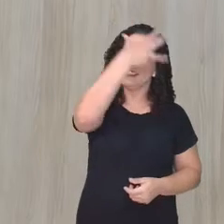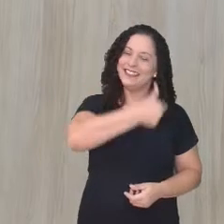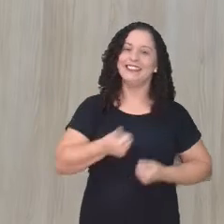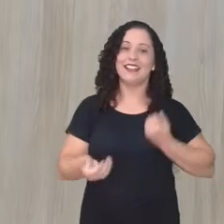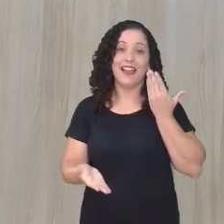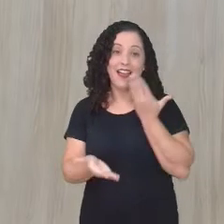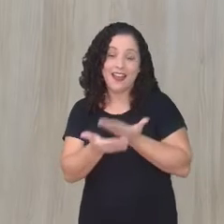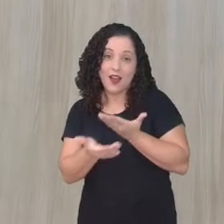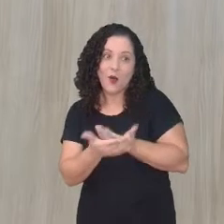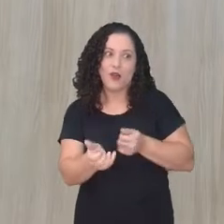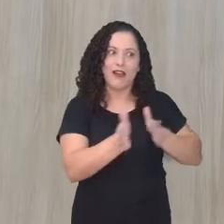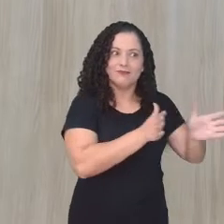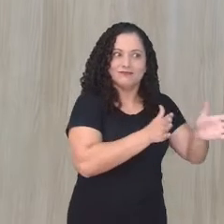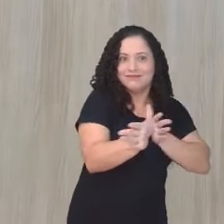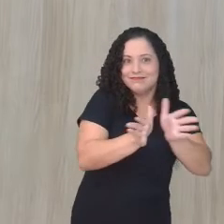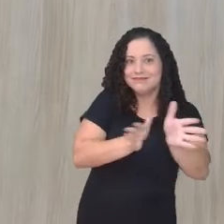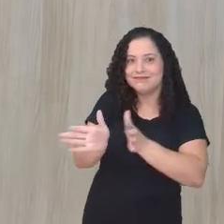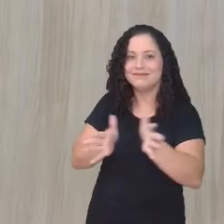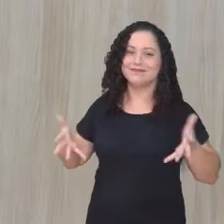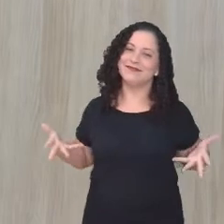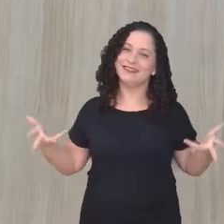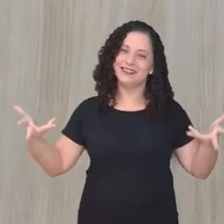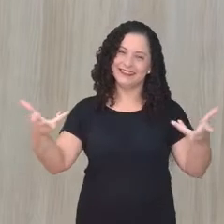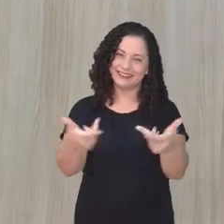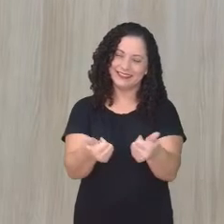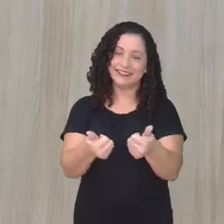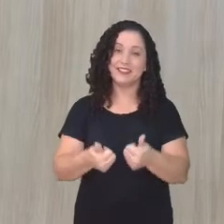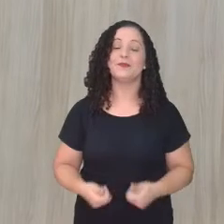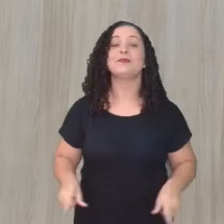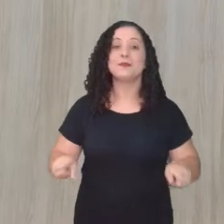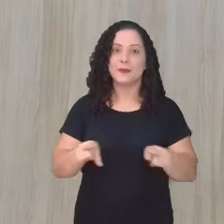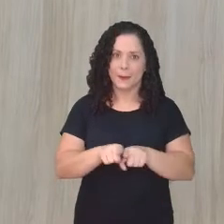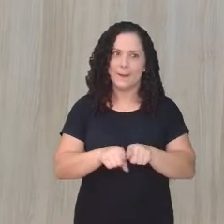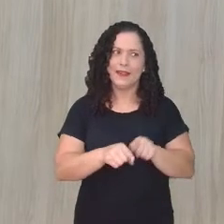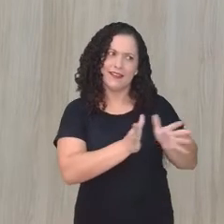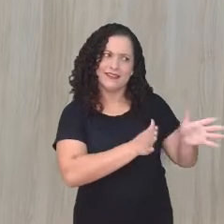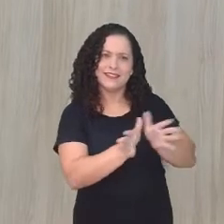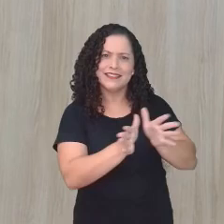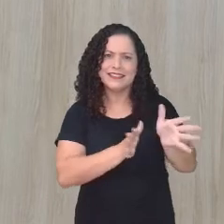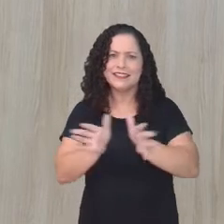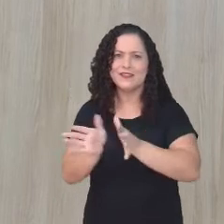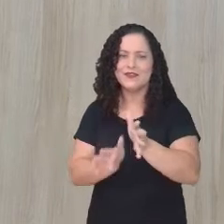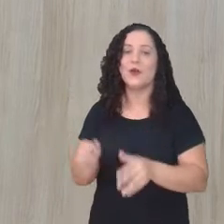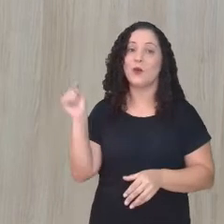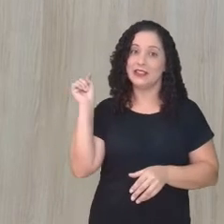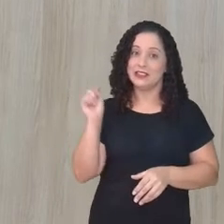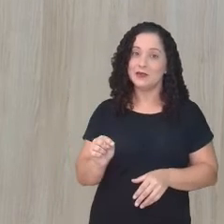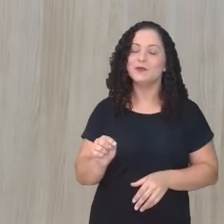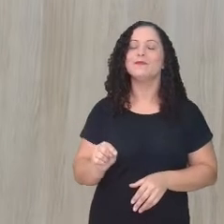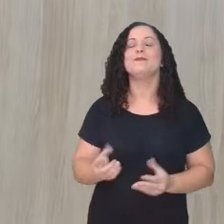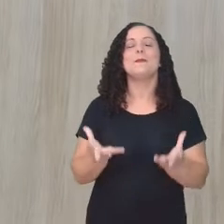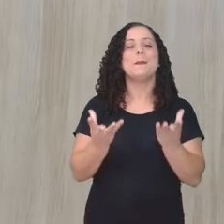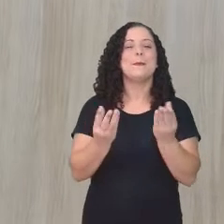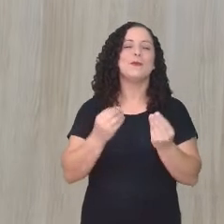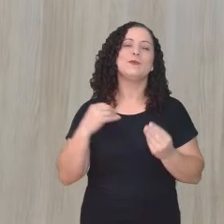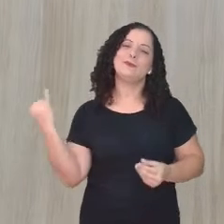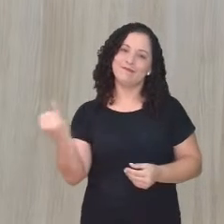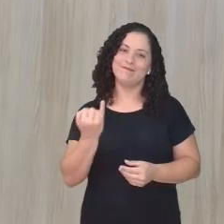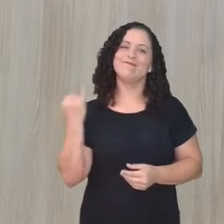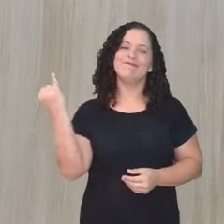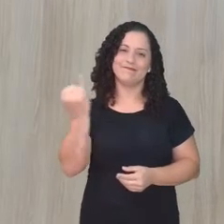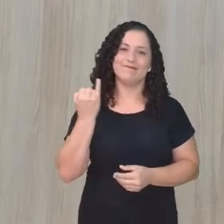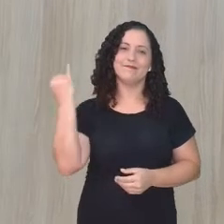nossa aula maravilhosa, não é? Mais acessível, e isso para nós é